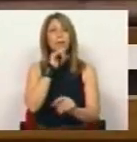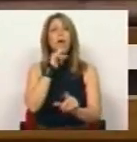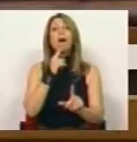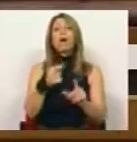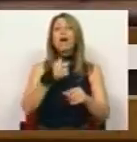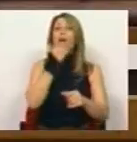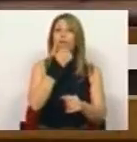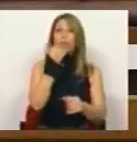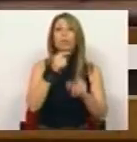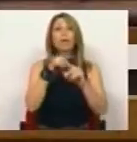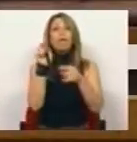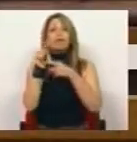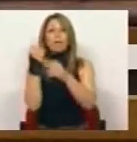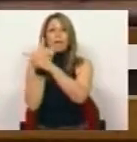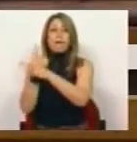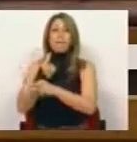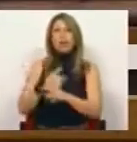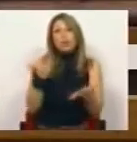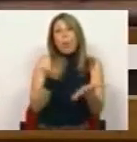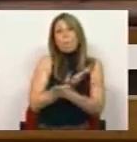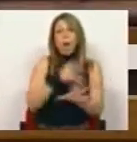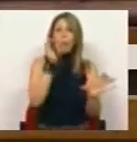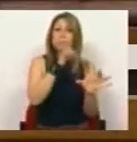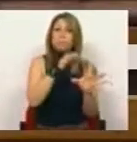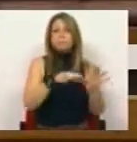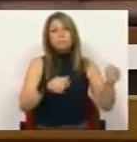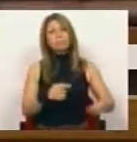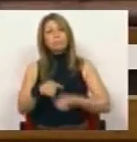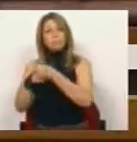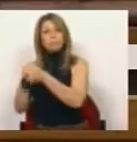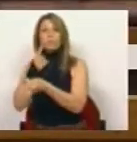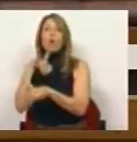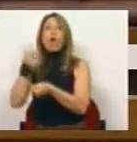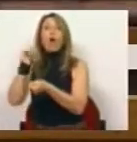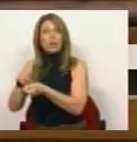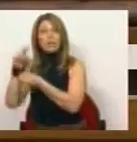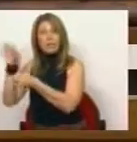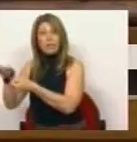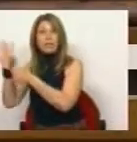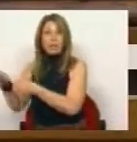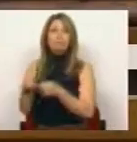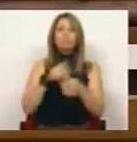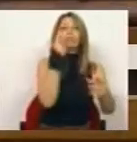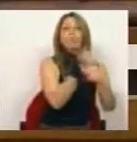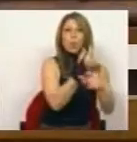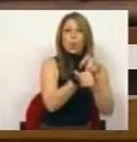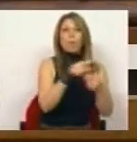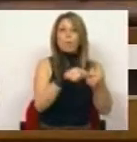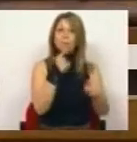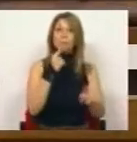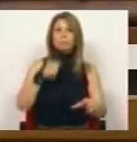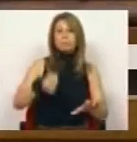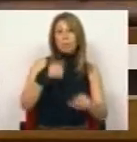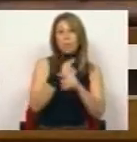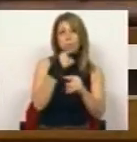a granel ou o pão que compram. De acordo com o projeto de lei que aqui apresentamos, estabelecemos o prazo de cerca